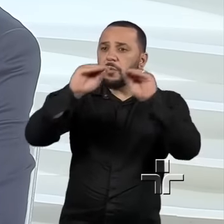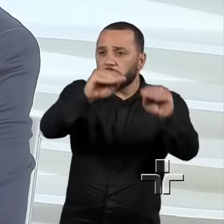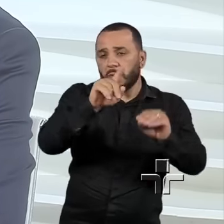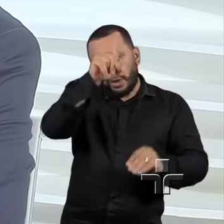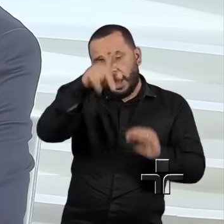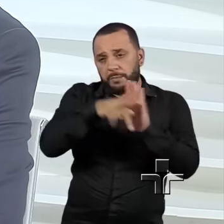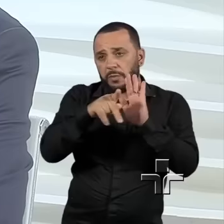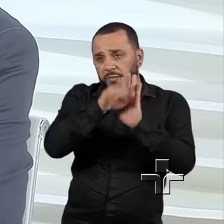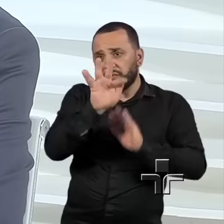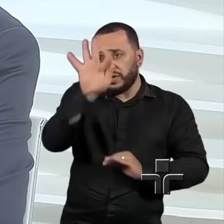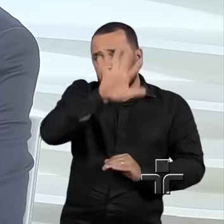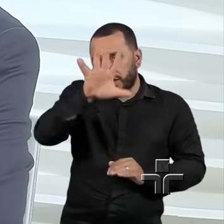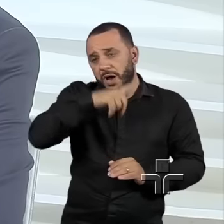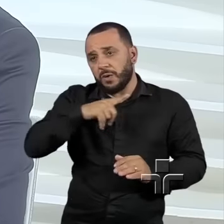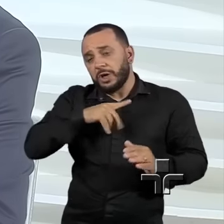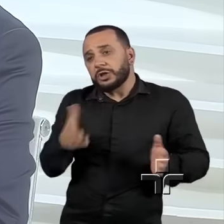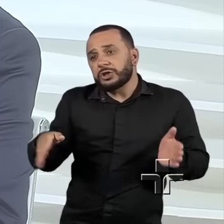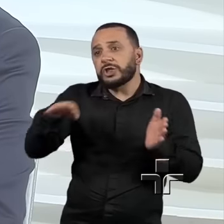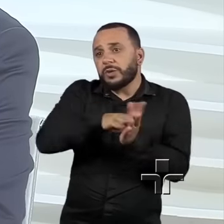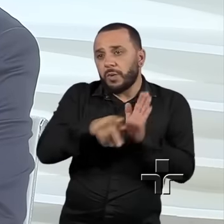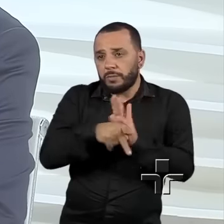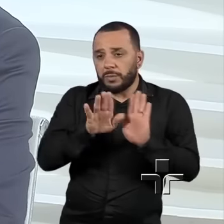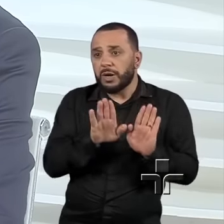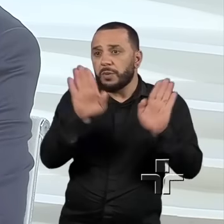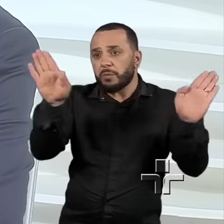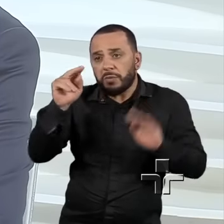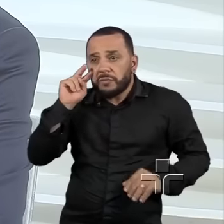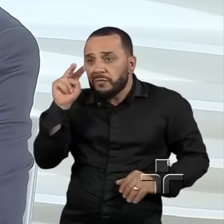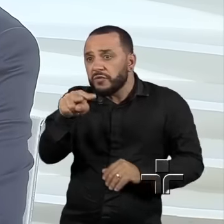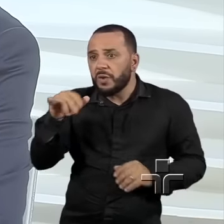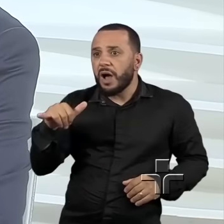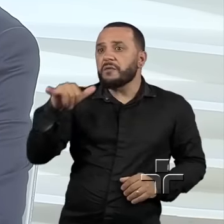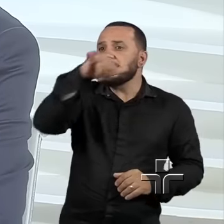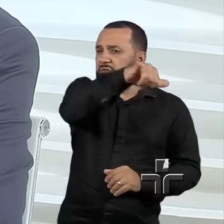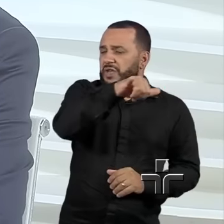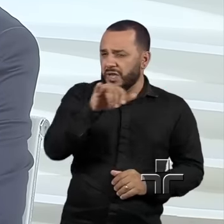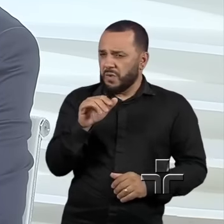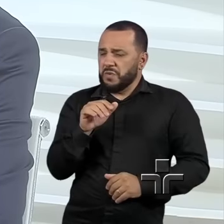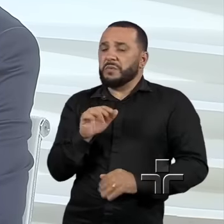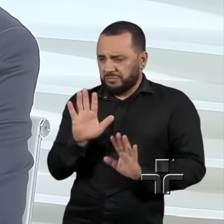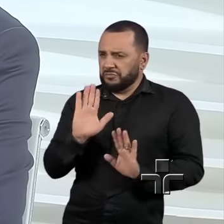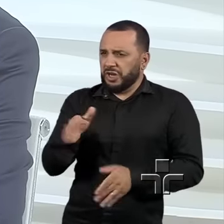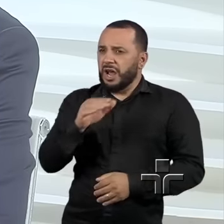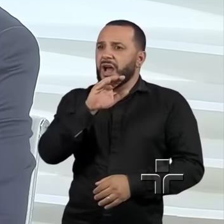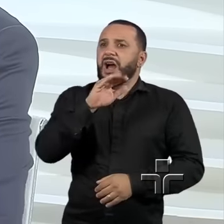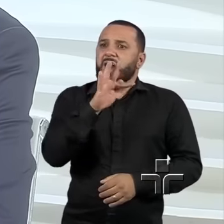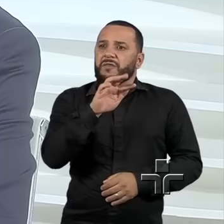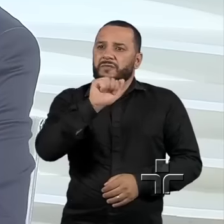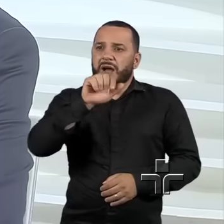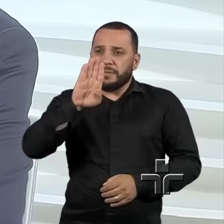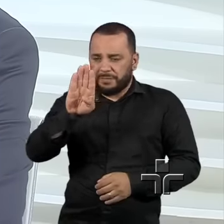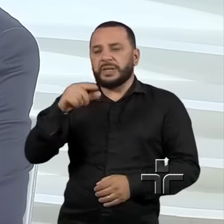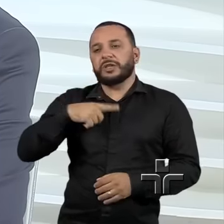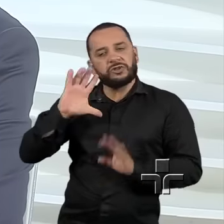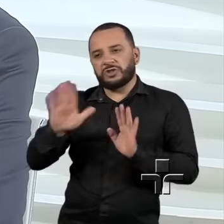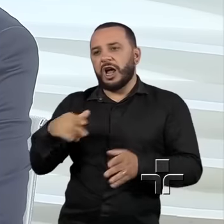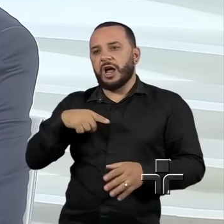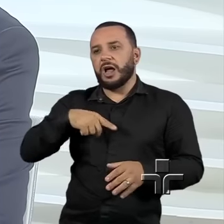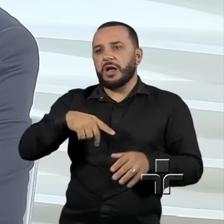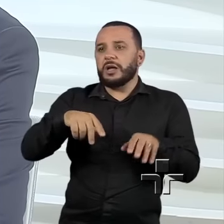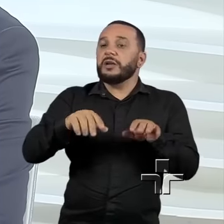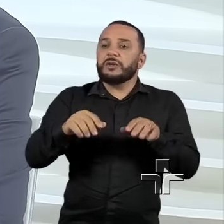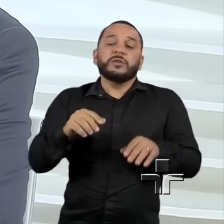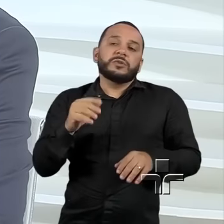chegaram no Aeroporto de Presidente Prudente e viram o avião da FAB e a partir daquele momento foram transferidos para